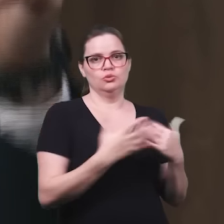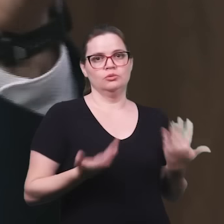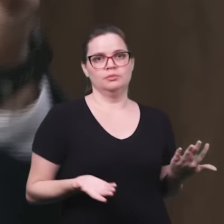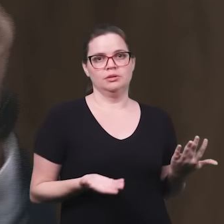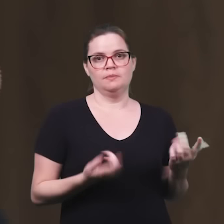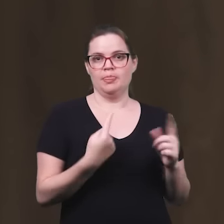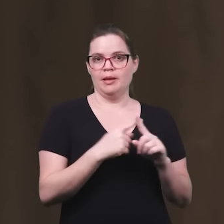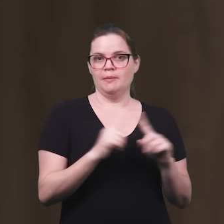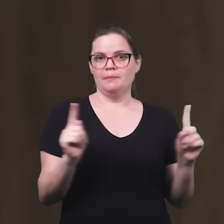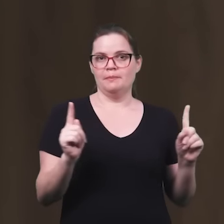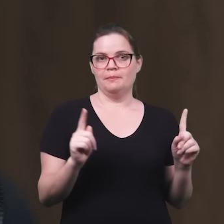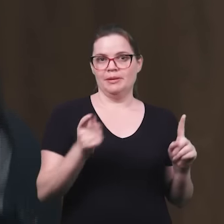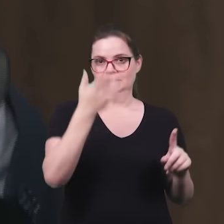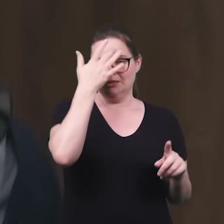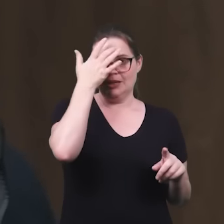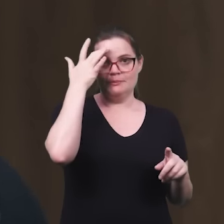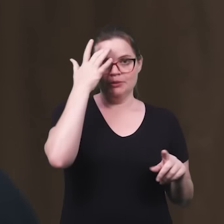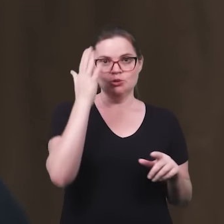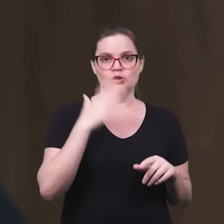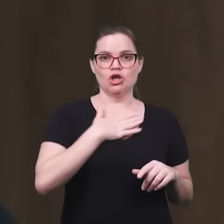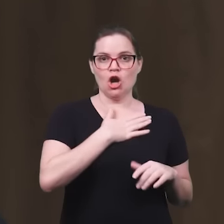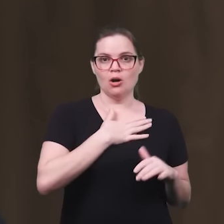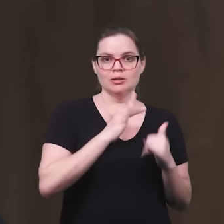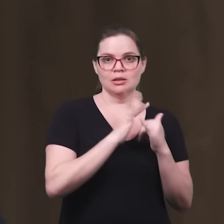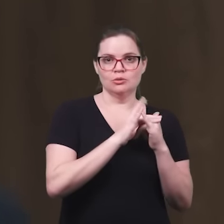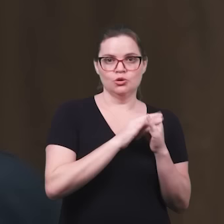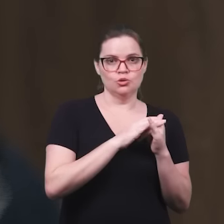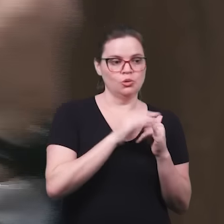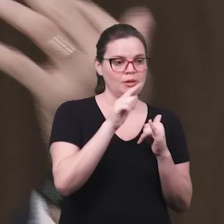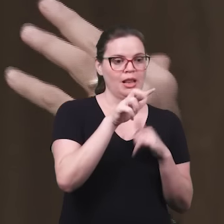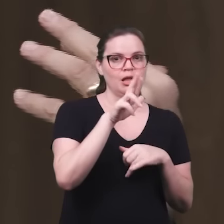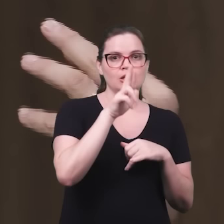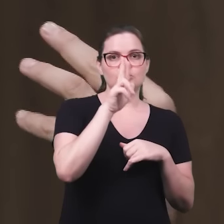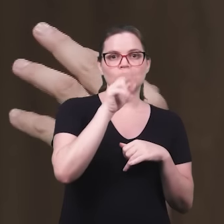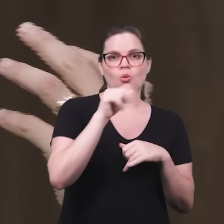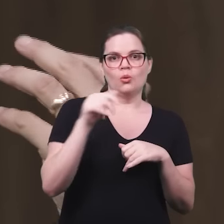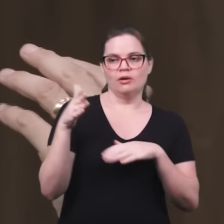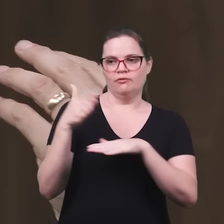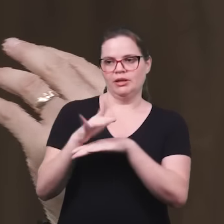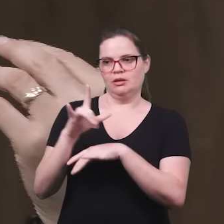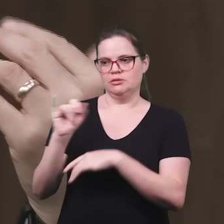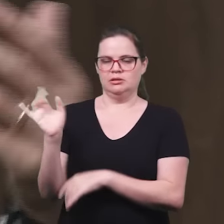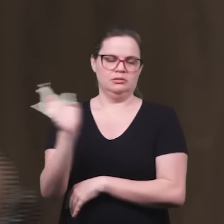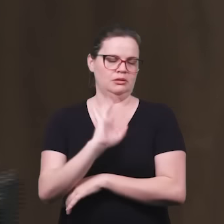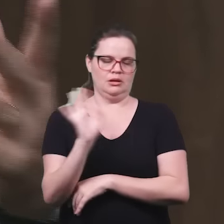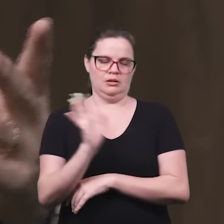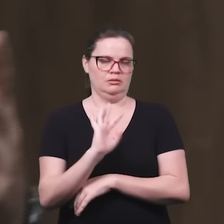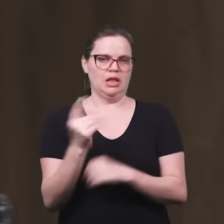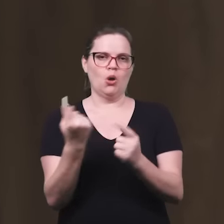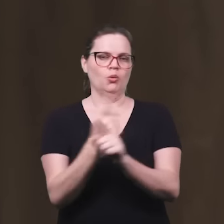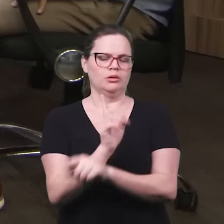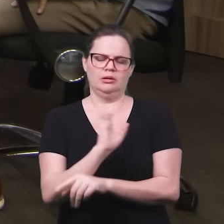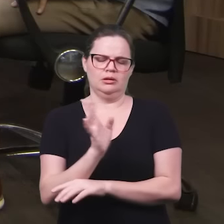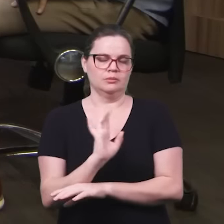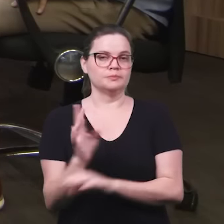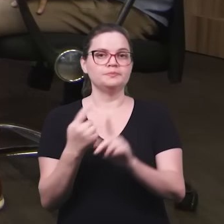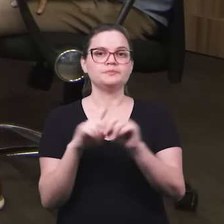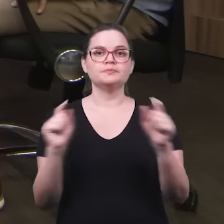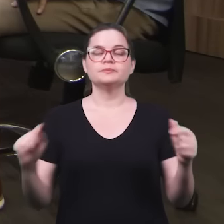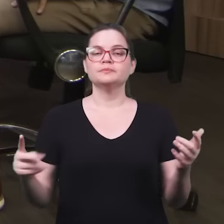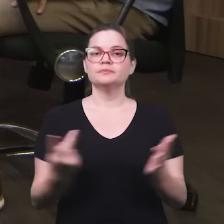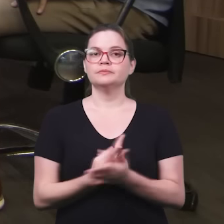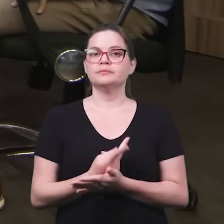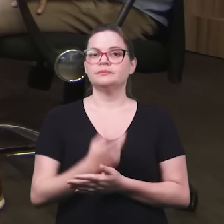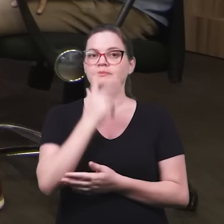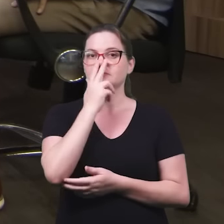Não quer dizer que a pessoa que gosta muito do YouTube, ela nunca vai consumir o Instagram, não é isso. E vice-versa. Mas é como